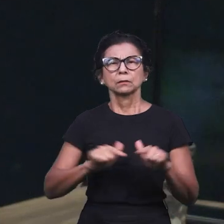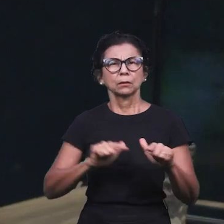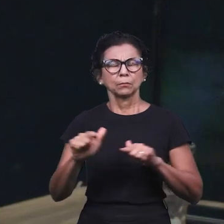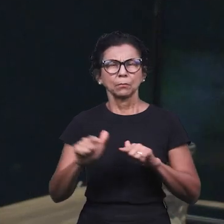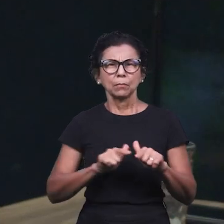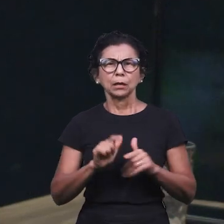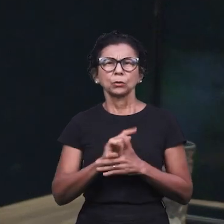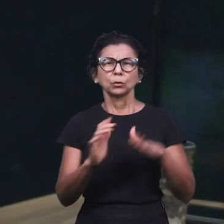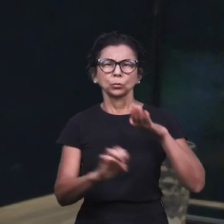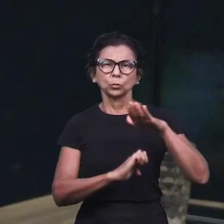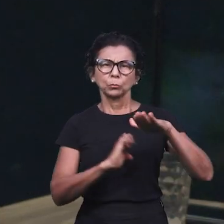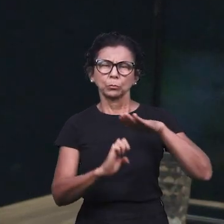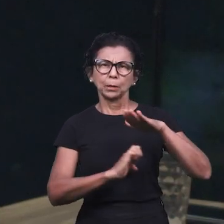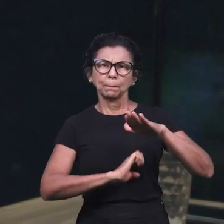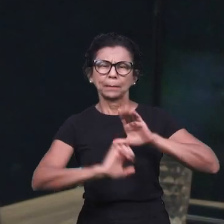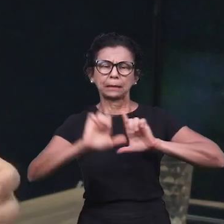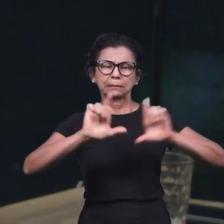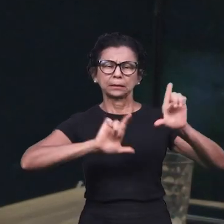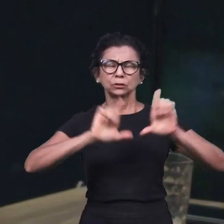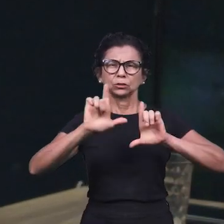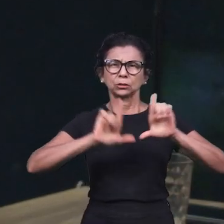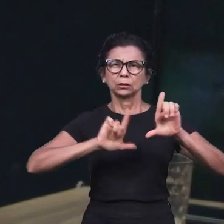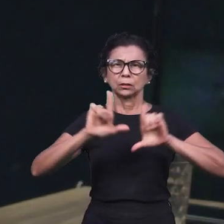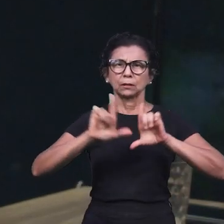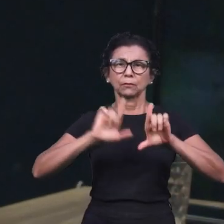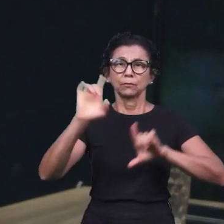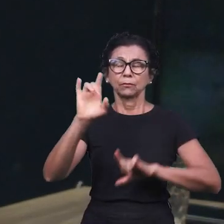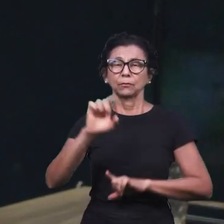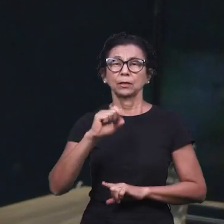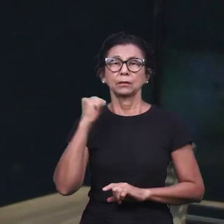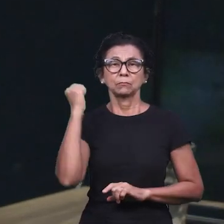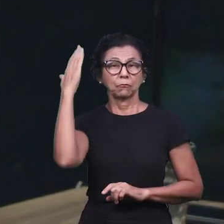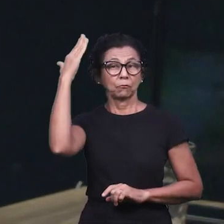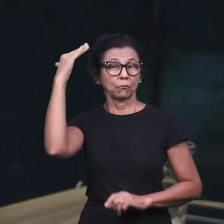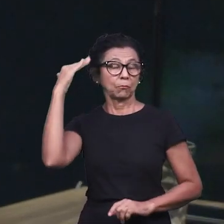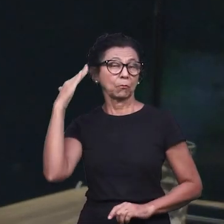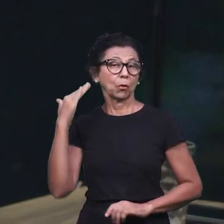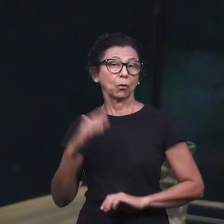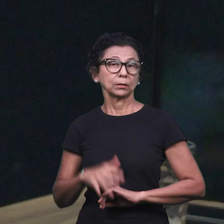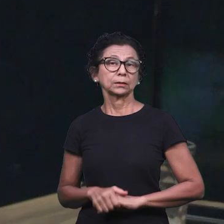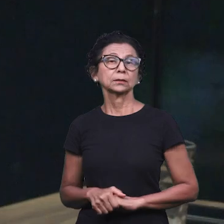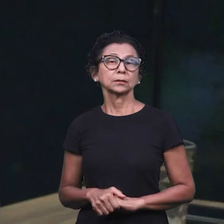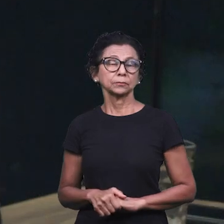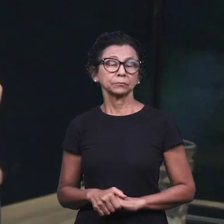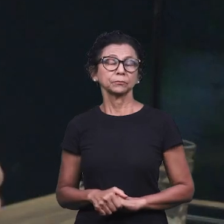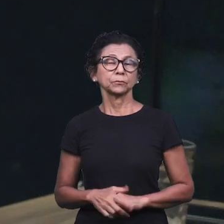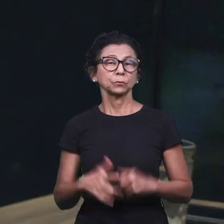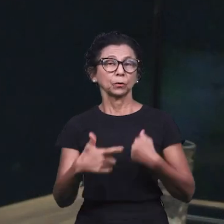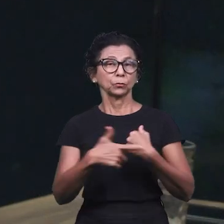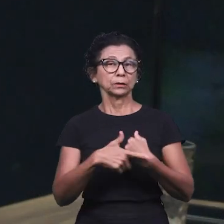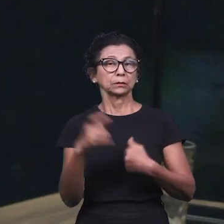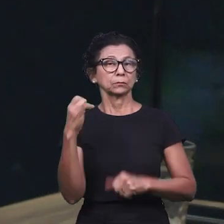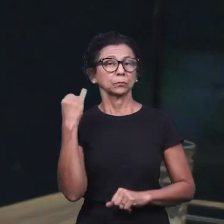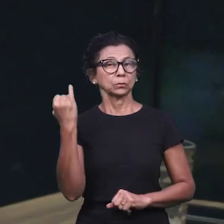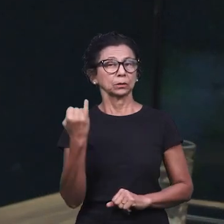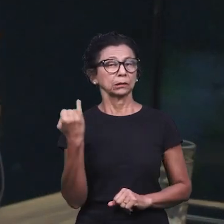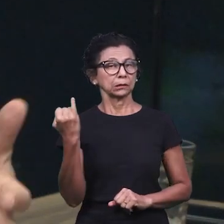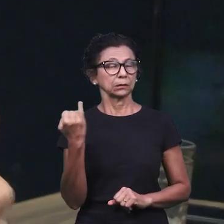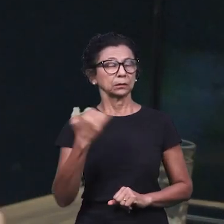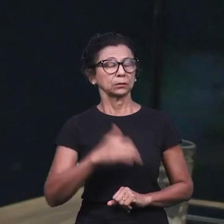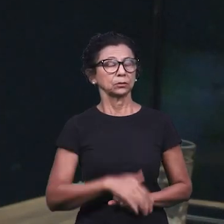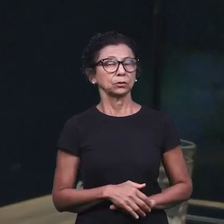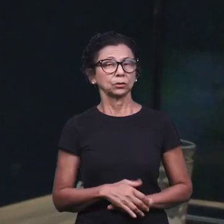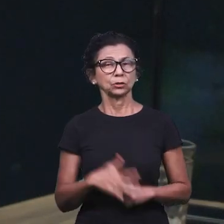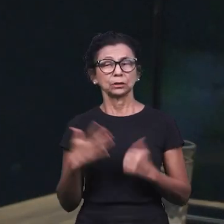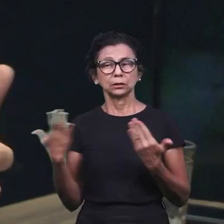televisão nacional, ocupando várias posições, e há 2 anos ele está como gerente operacional da